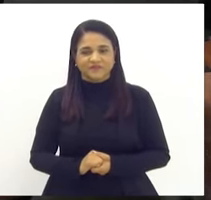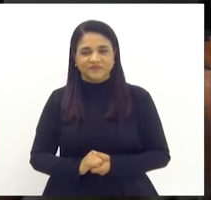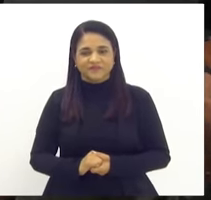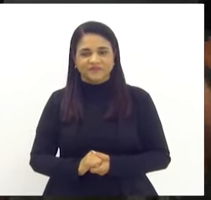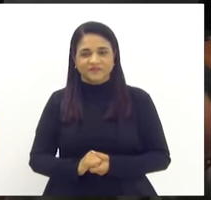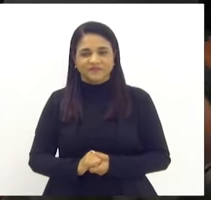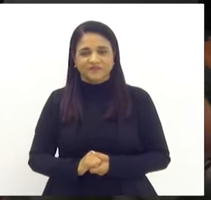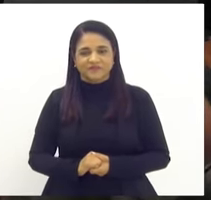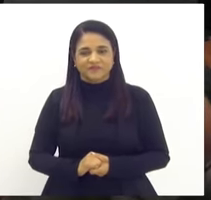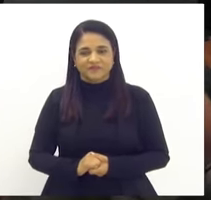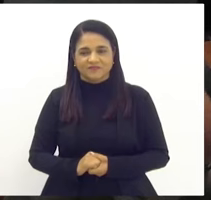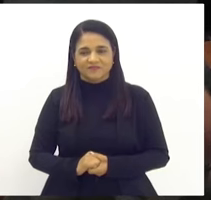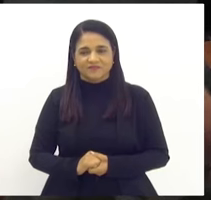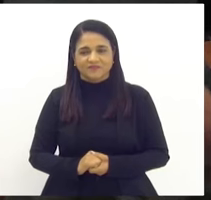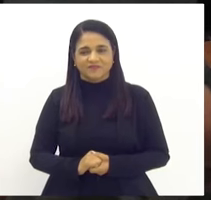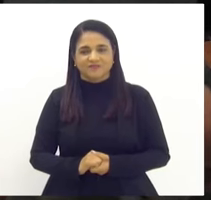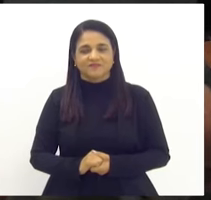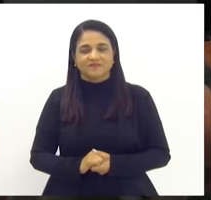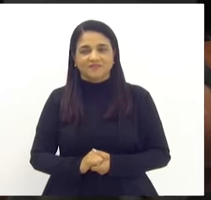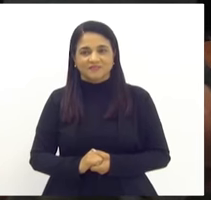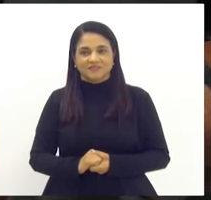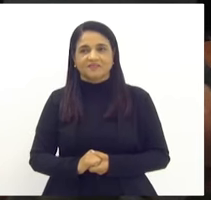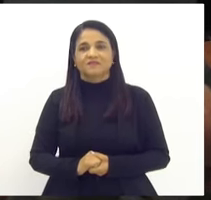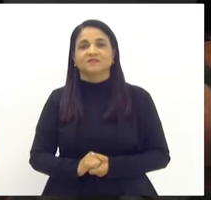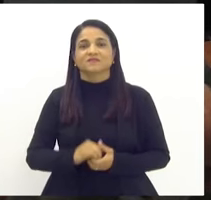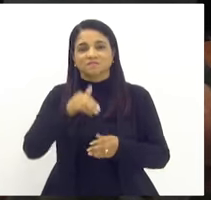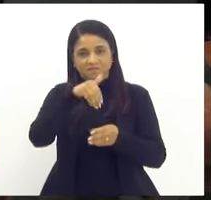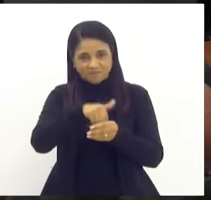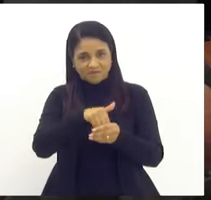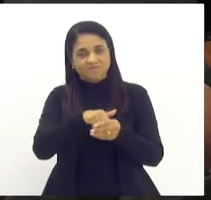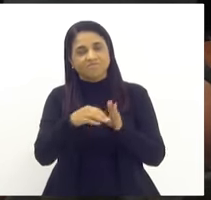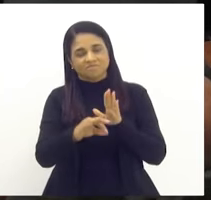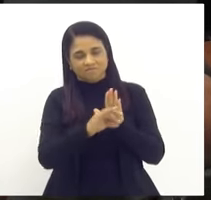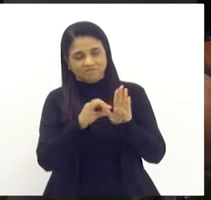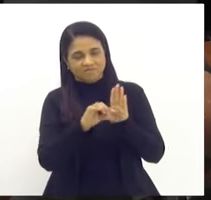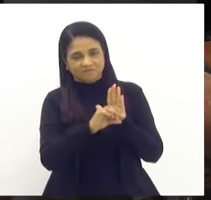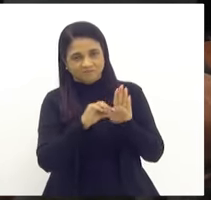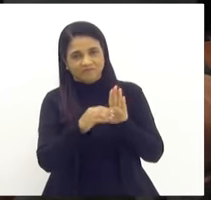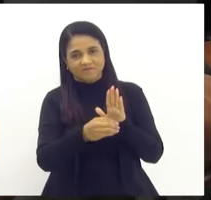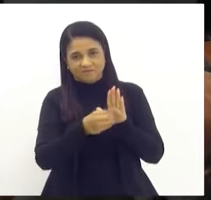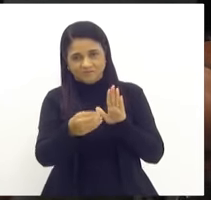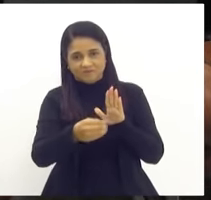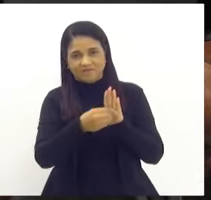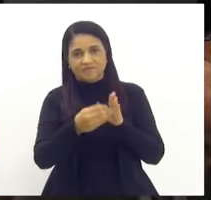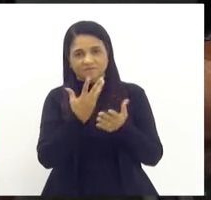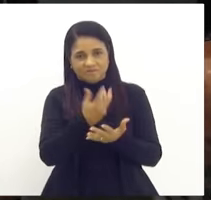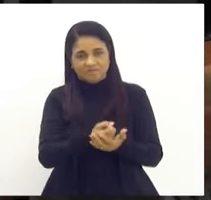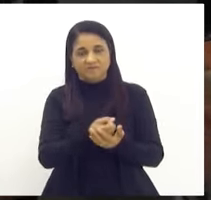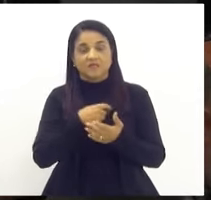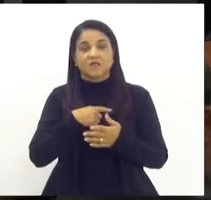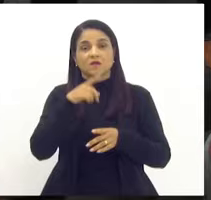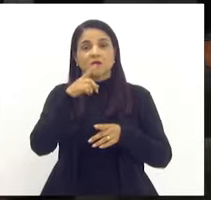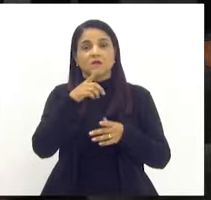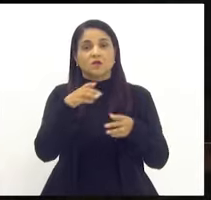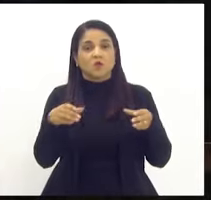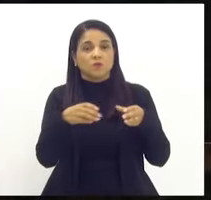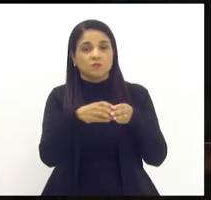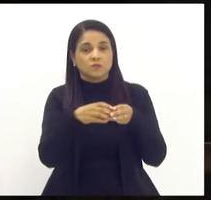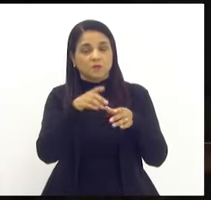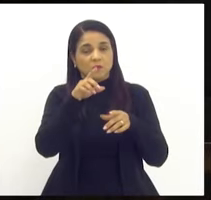comissão parecer favorável Presidente Muito obrigado Deputado pela comissão da pessoa com